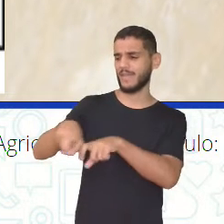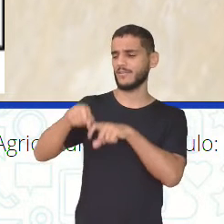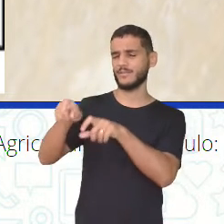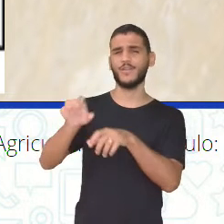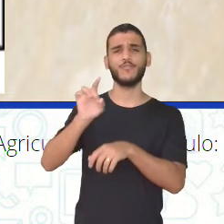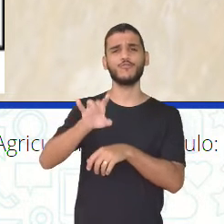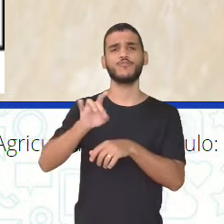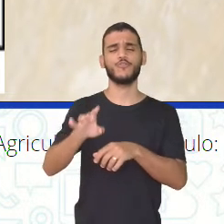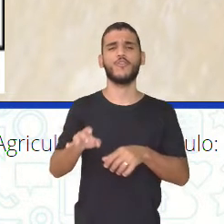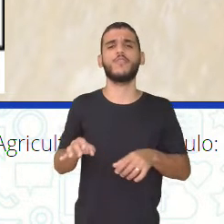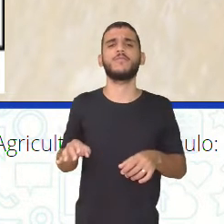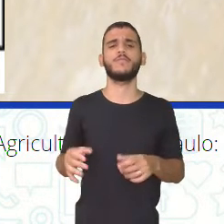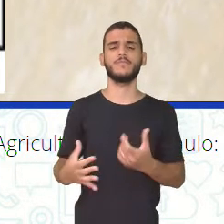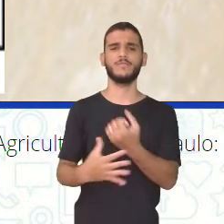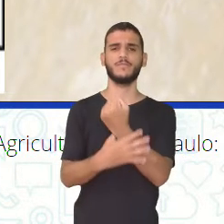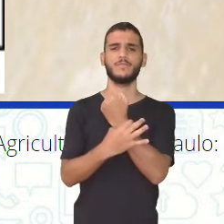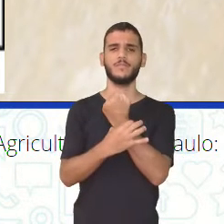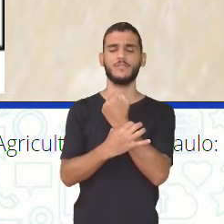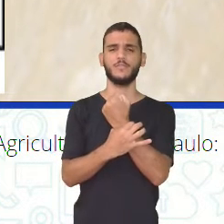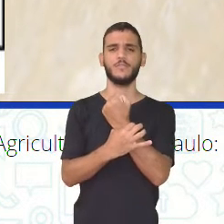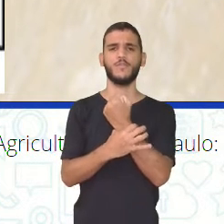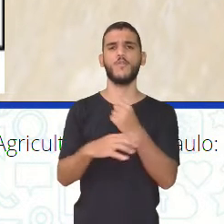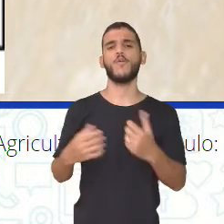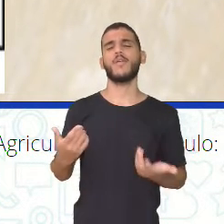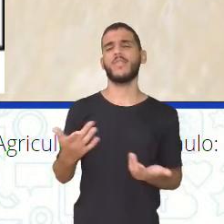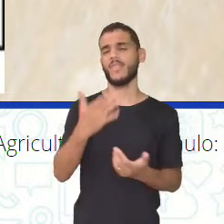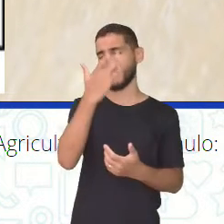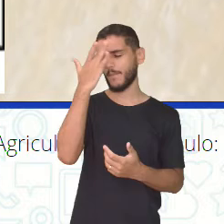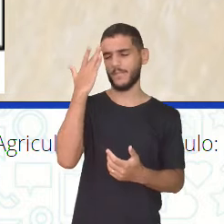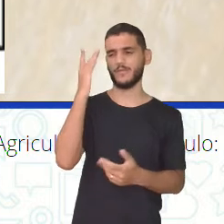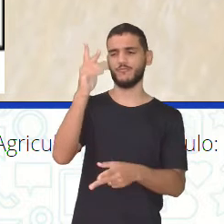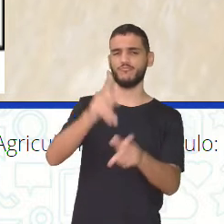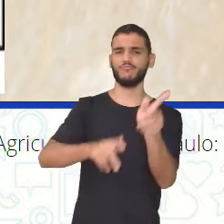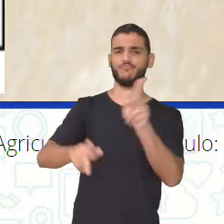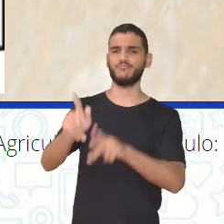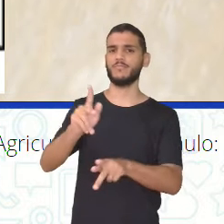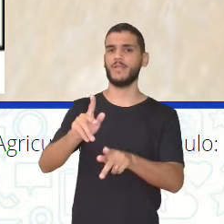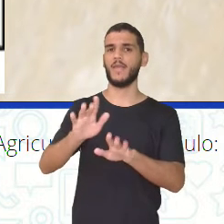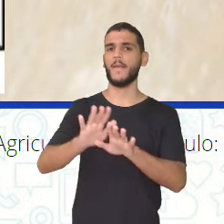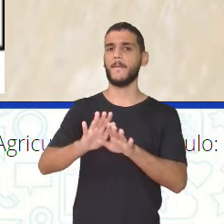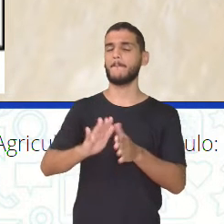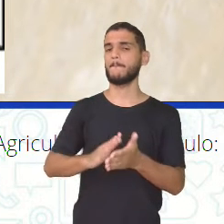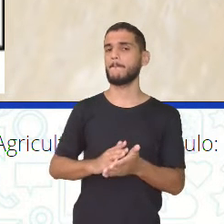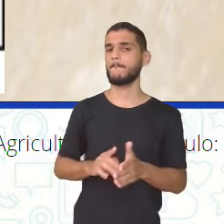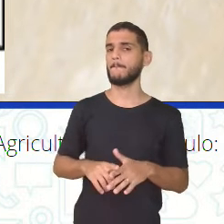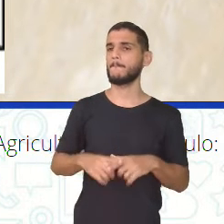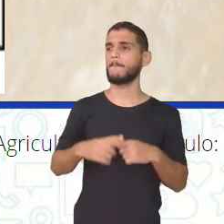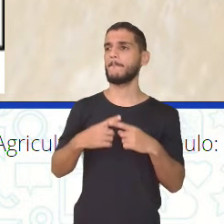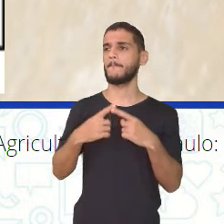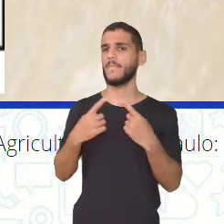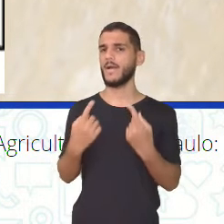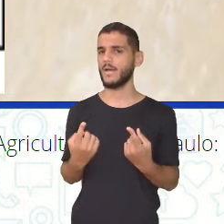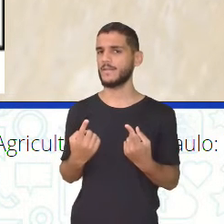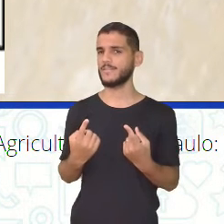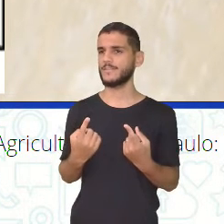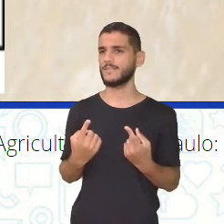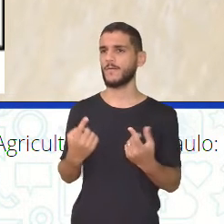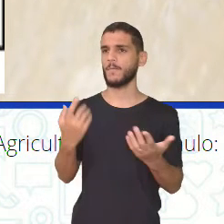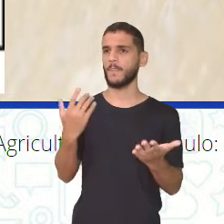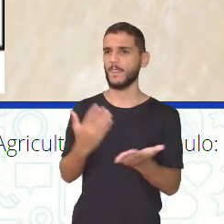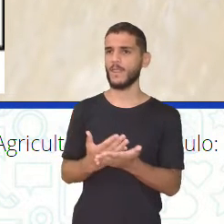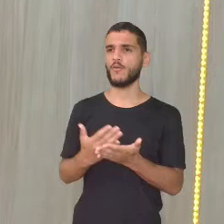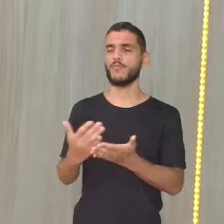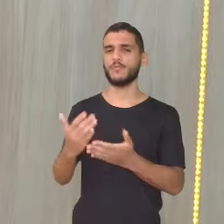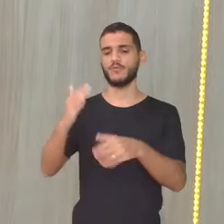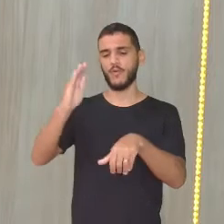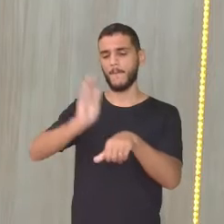para garantir o sustento de uma determinada população. A partir da geração de excedentes, professor Gilson, é